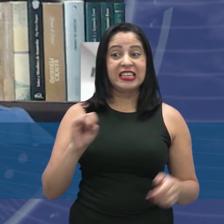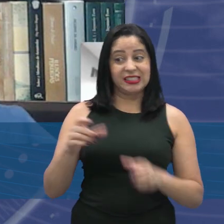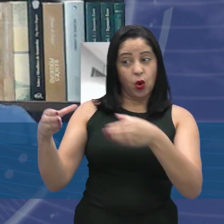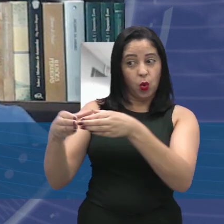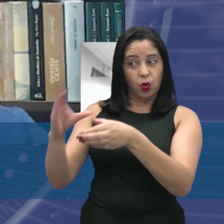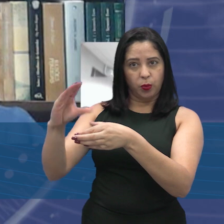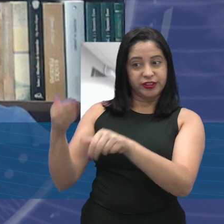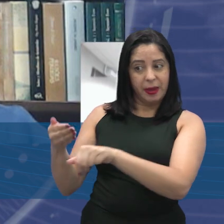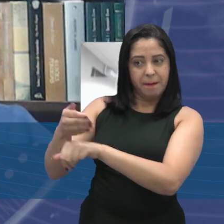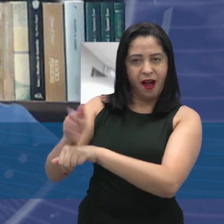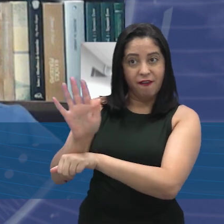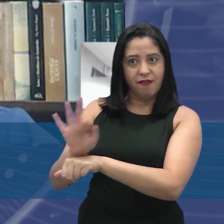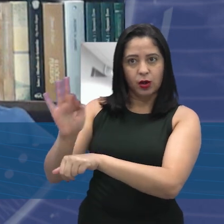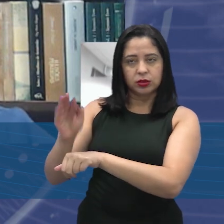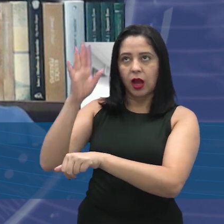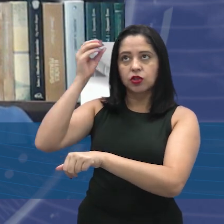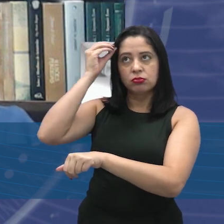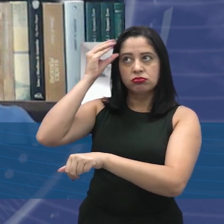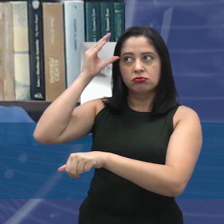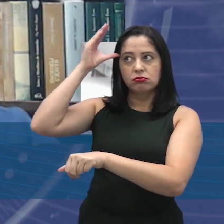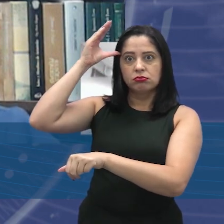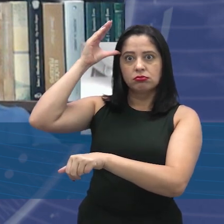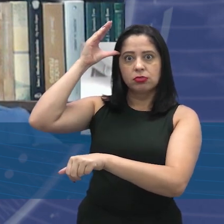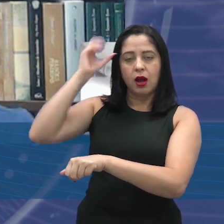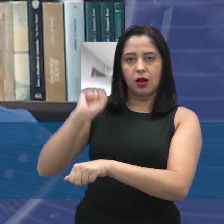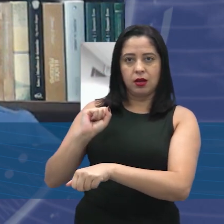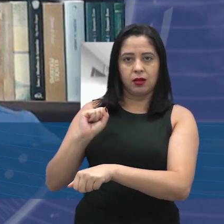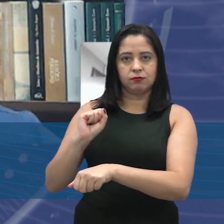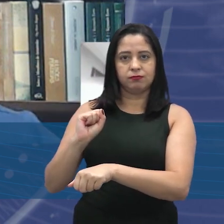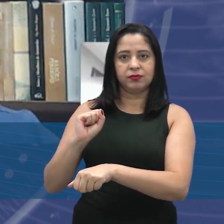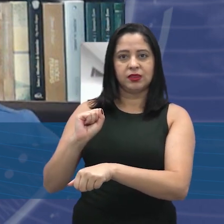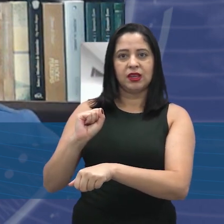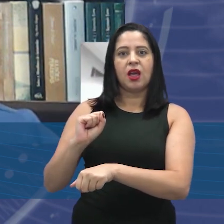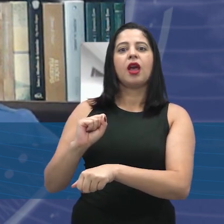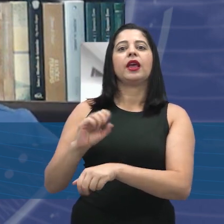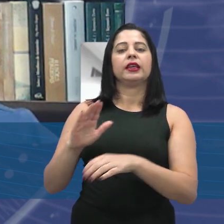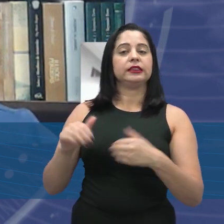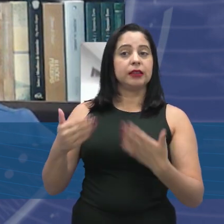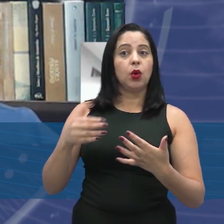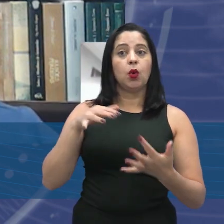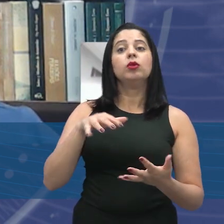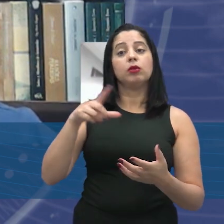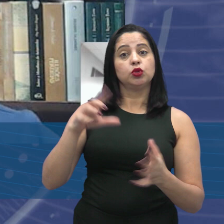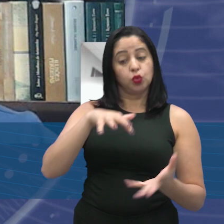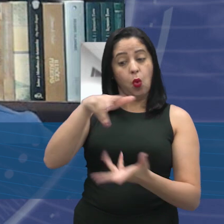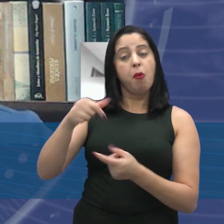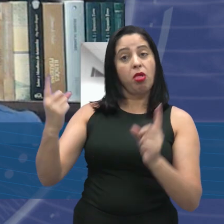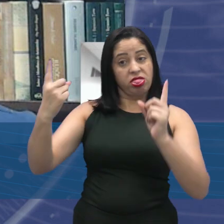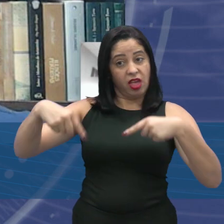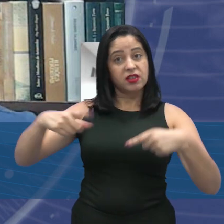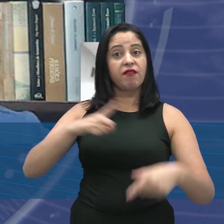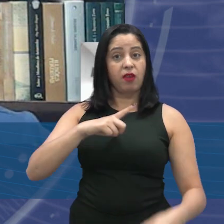Então, essas pessoas, na verdade, elas respondem aos desafios colocados pelo mundo, mas respondem de